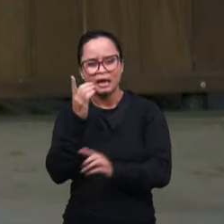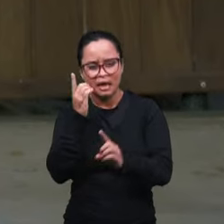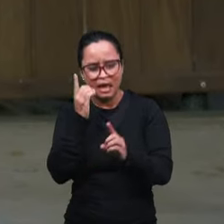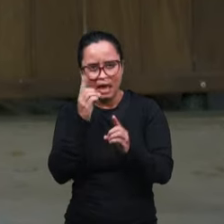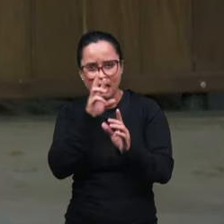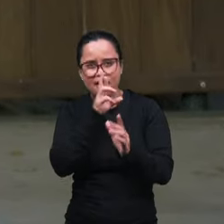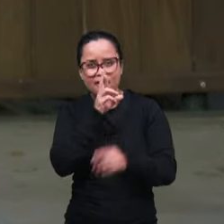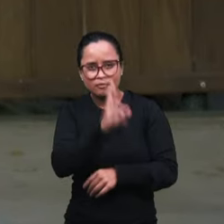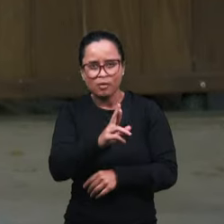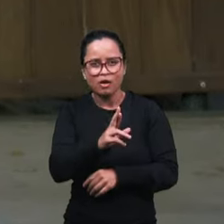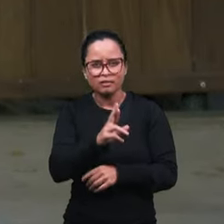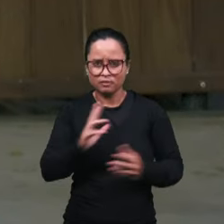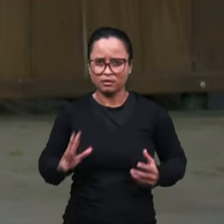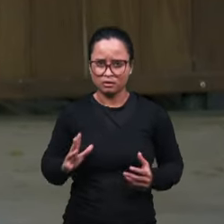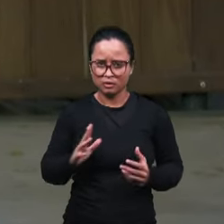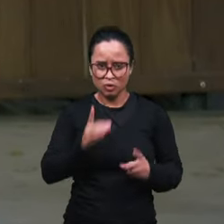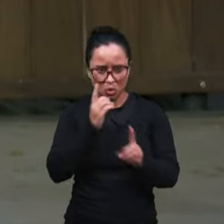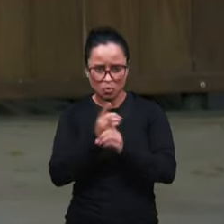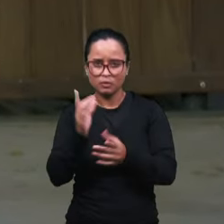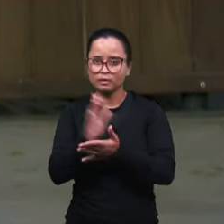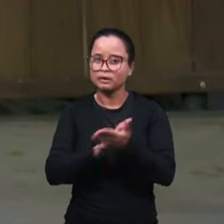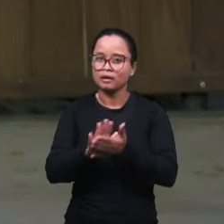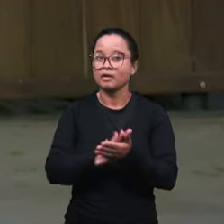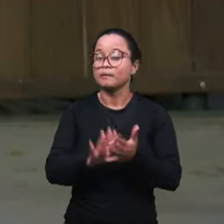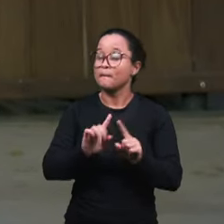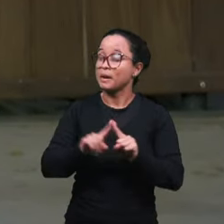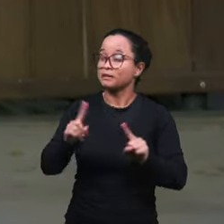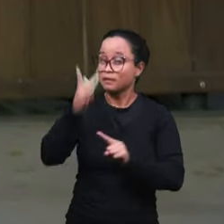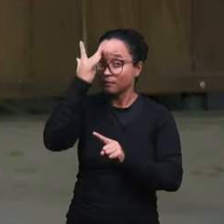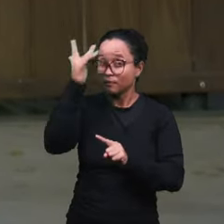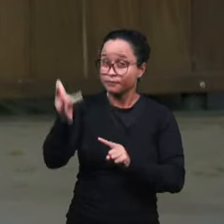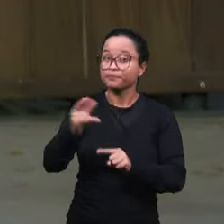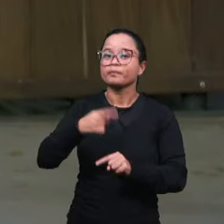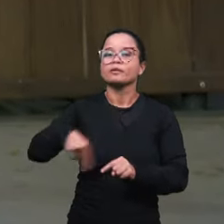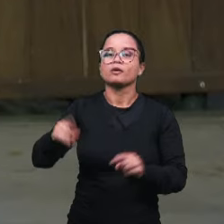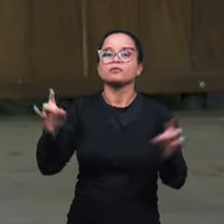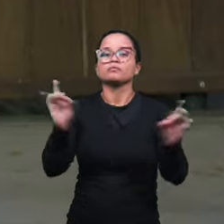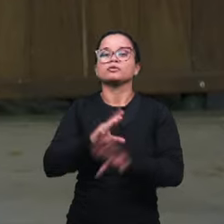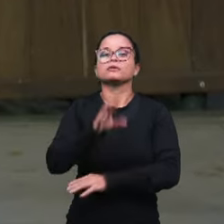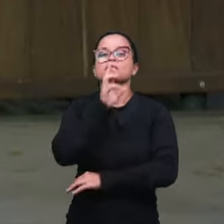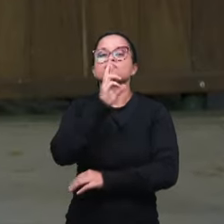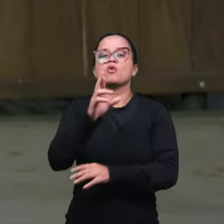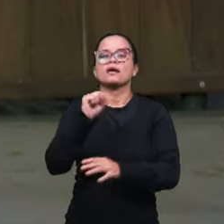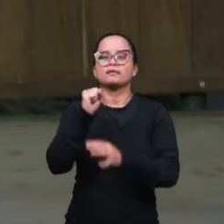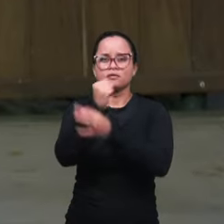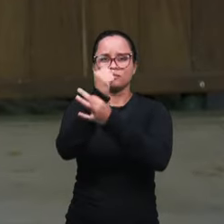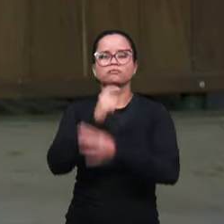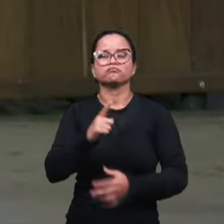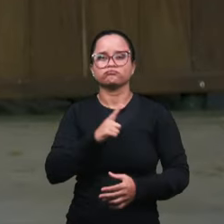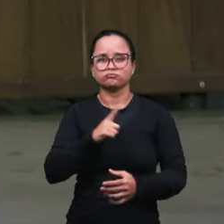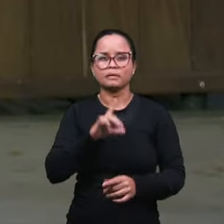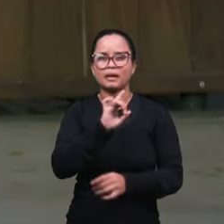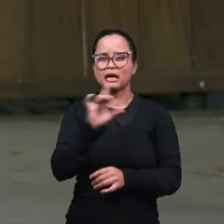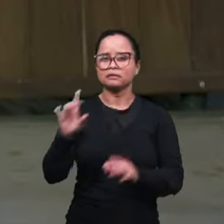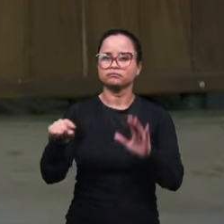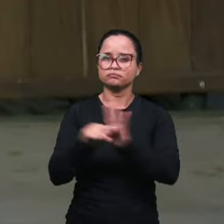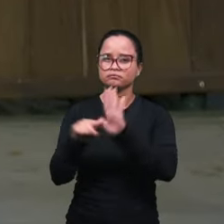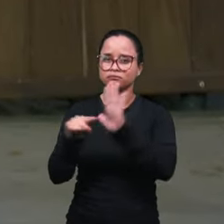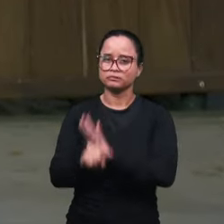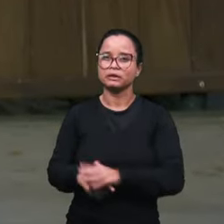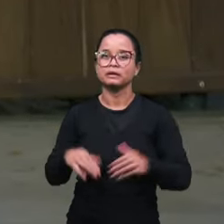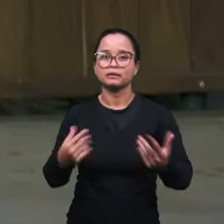nós já estaremos com tudo pronto para poder deixar uma resposta segura para cada uma das perguntas. Lembro também a você que está participando conosco pelo